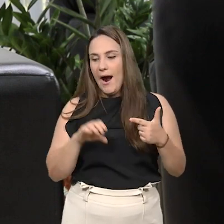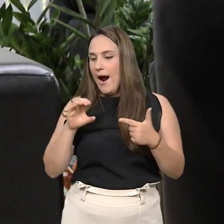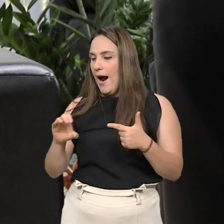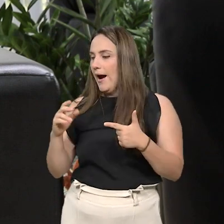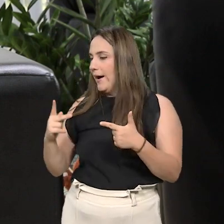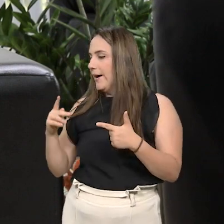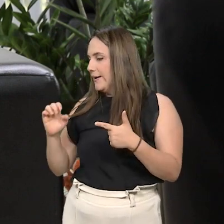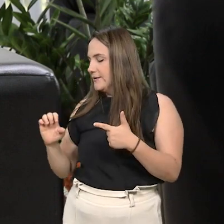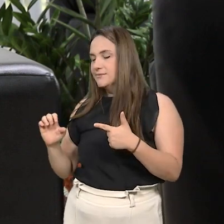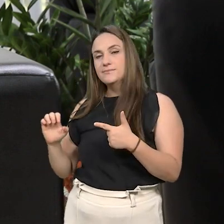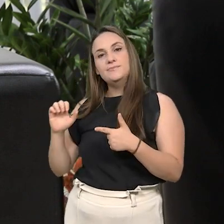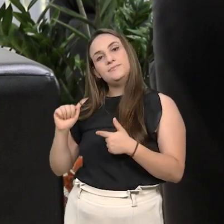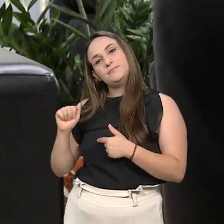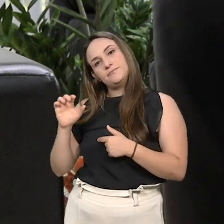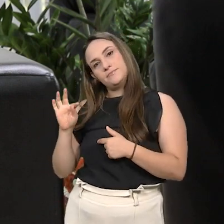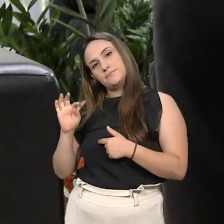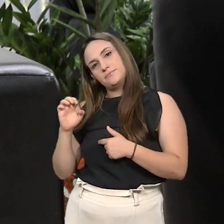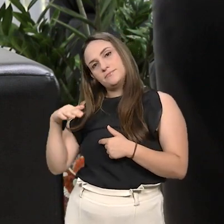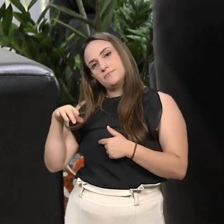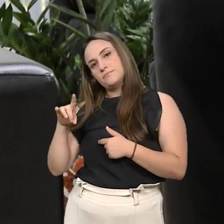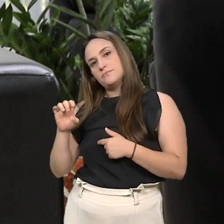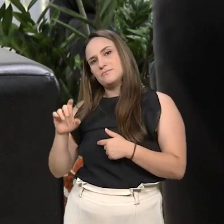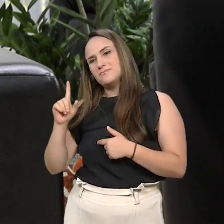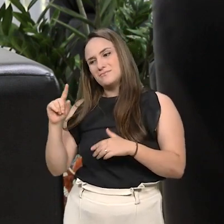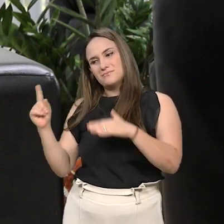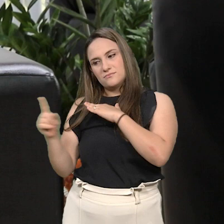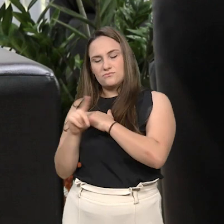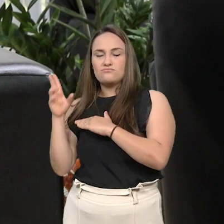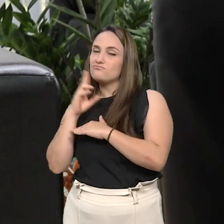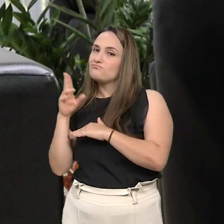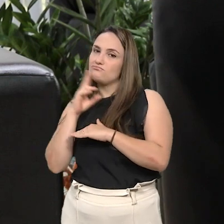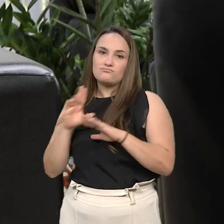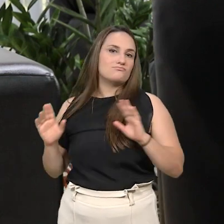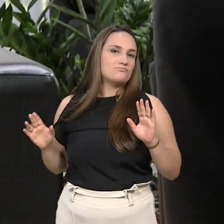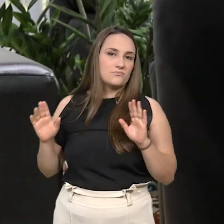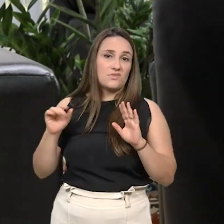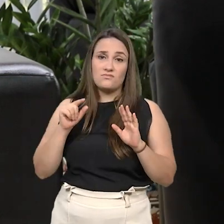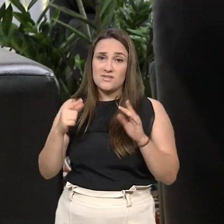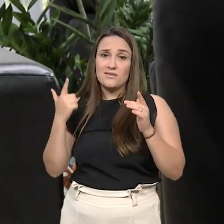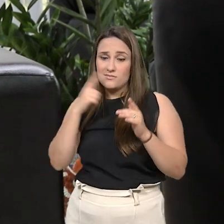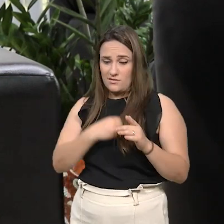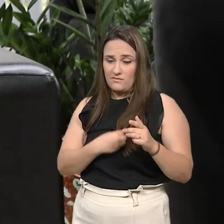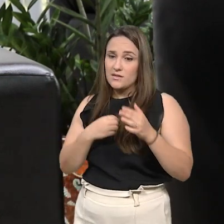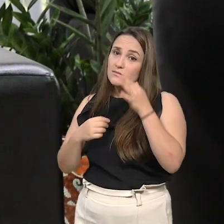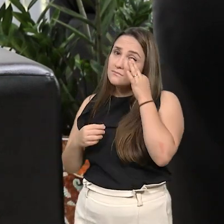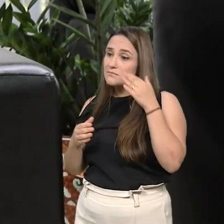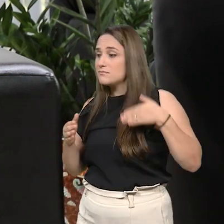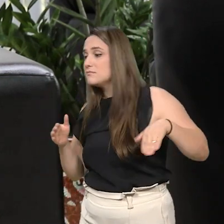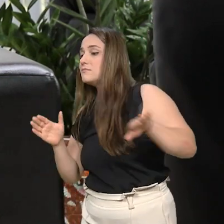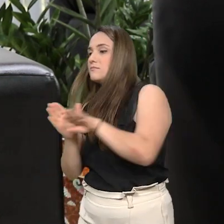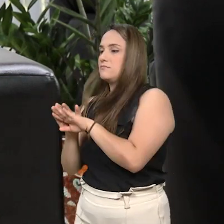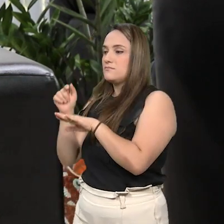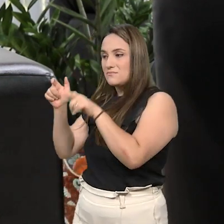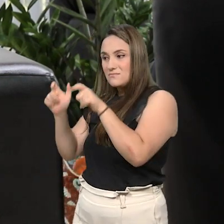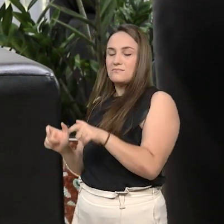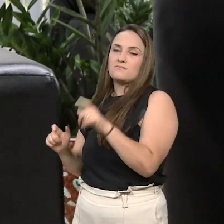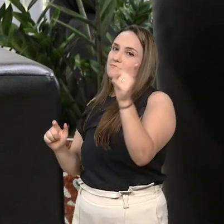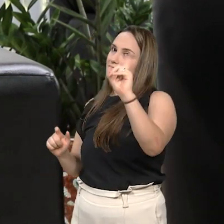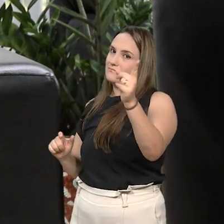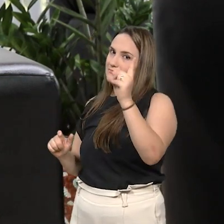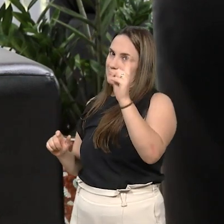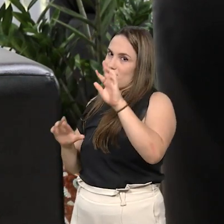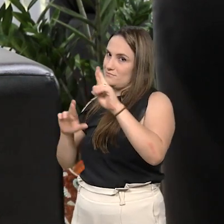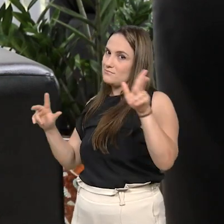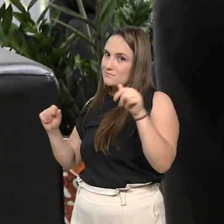Atende. Só que a CPE Atende, ele não é um balcão como o cartório, onde você vai fisicamente. O CPE Atende, a pessoa